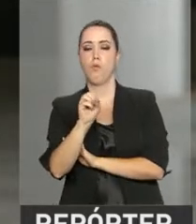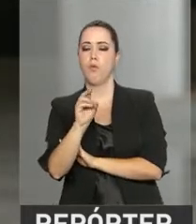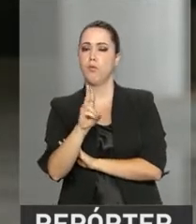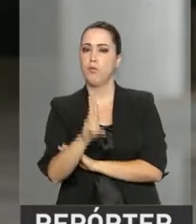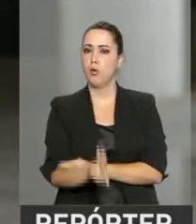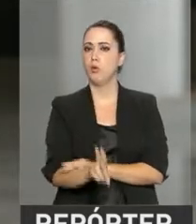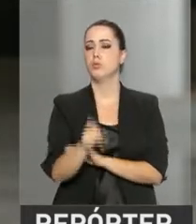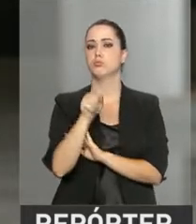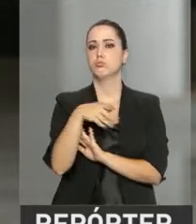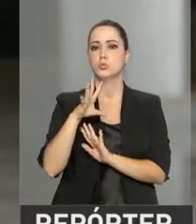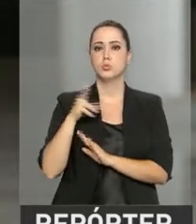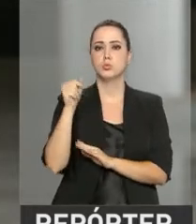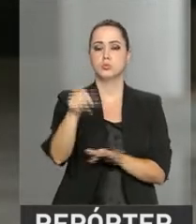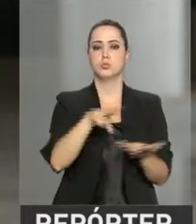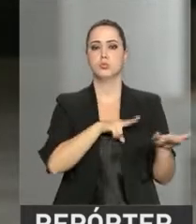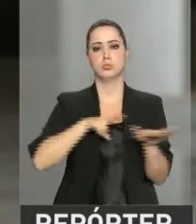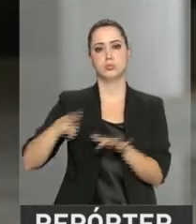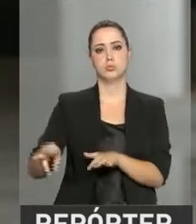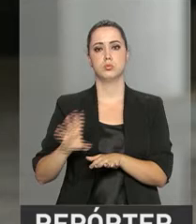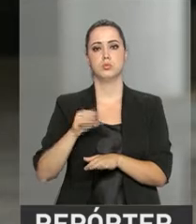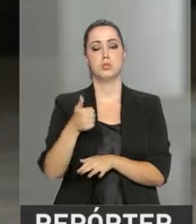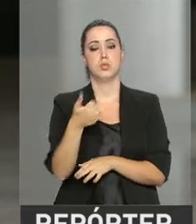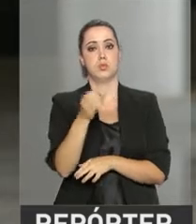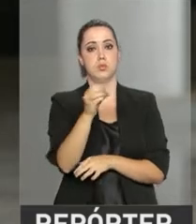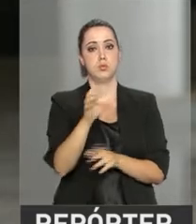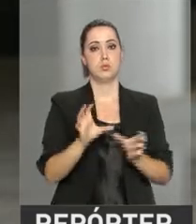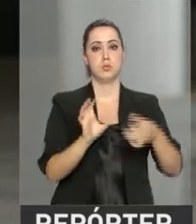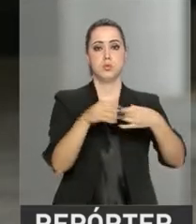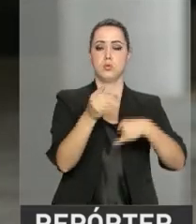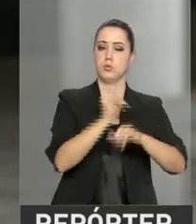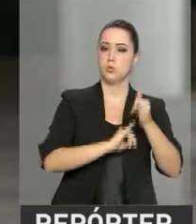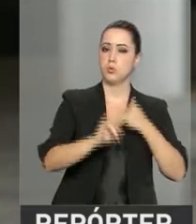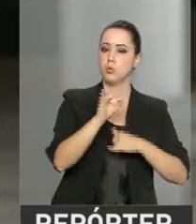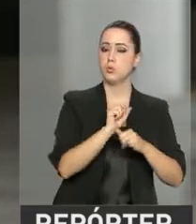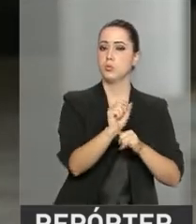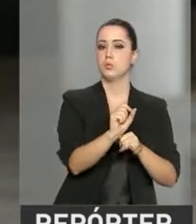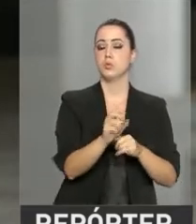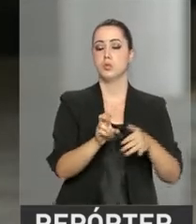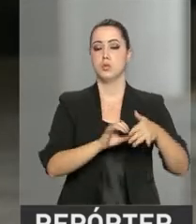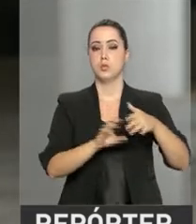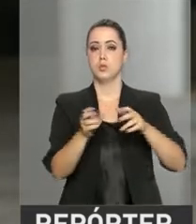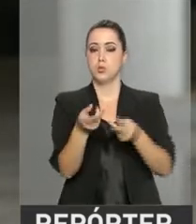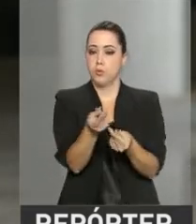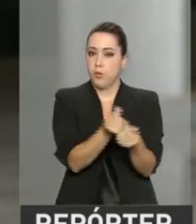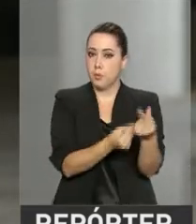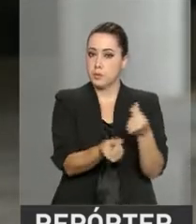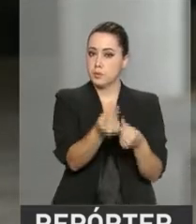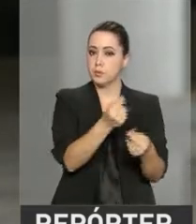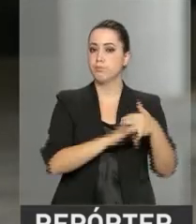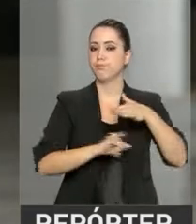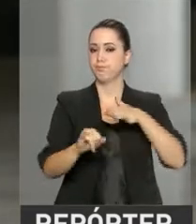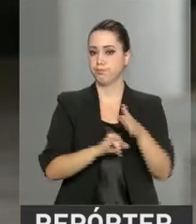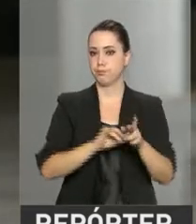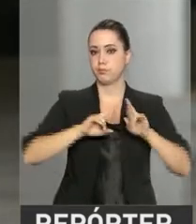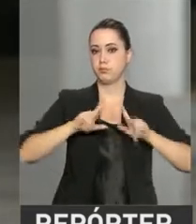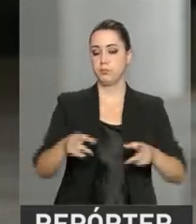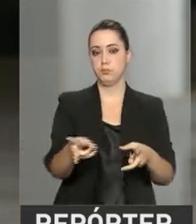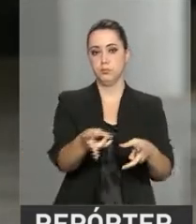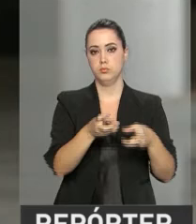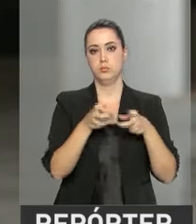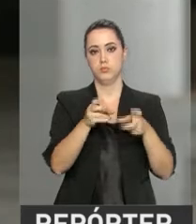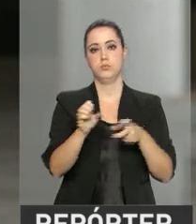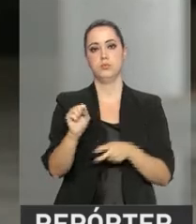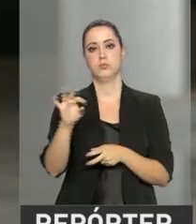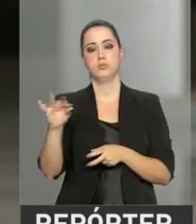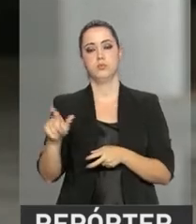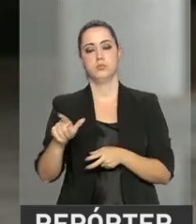semanalmente pelo banco central com cem instituições financeiras nacionais também foram divulgados os números da previsão para a taxa